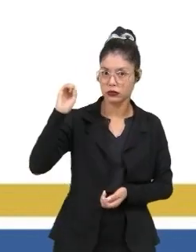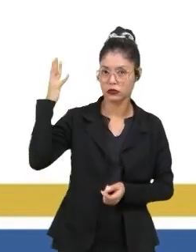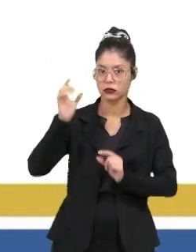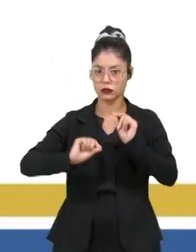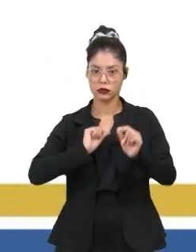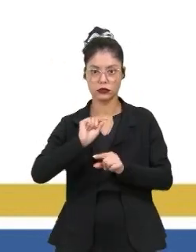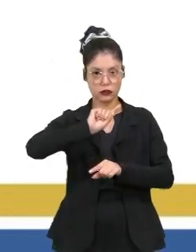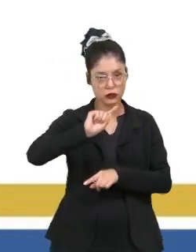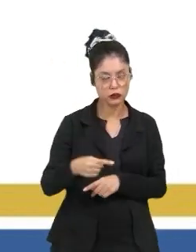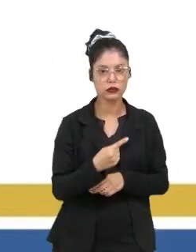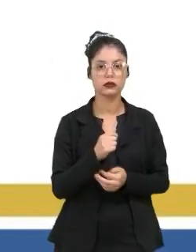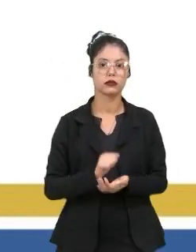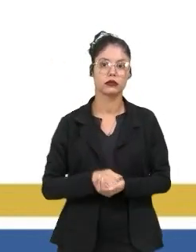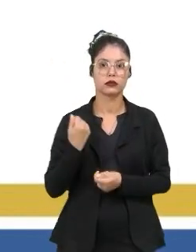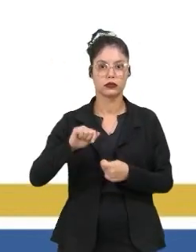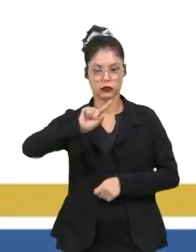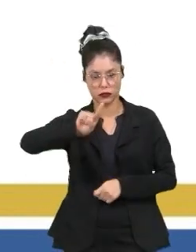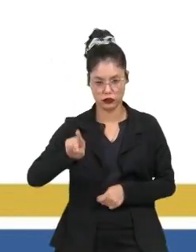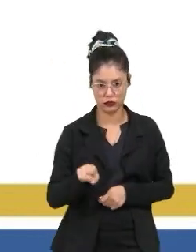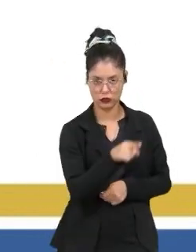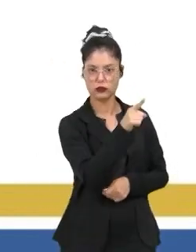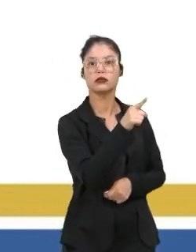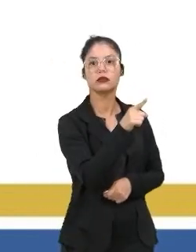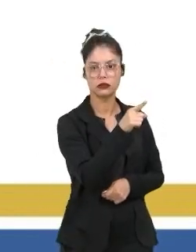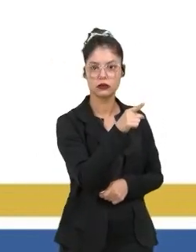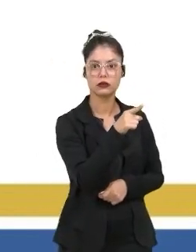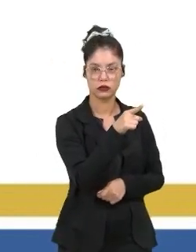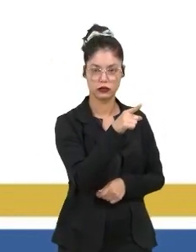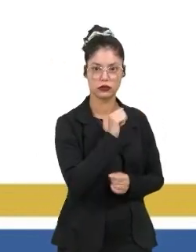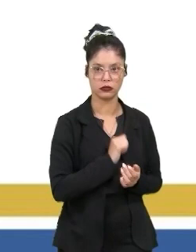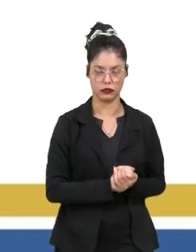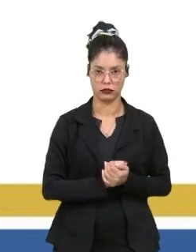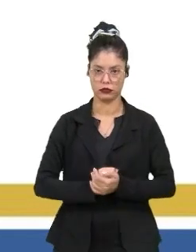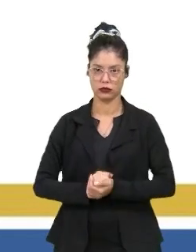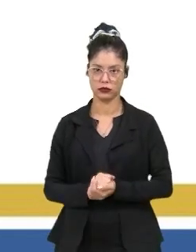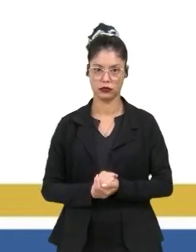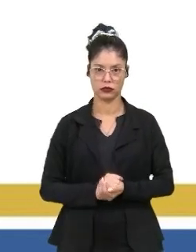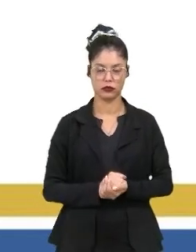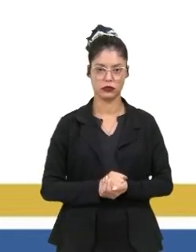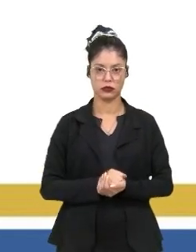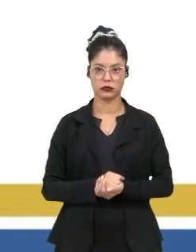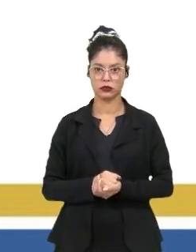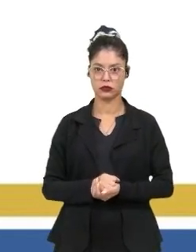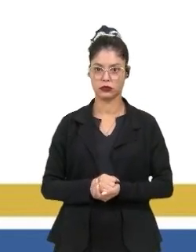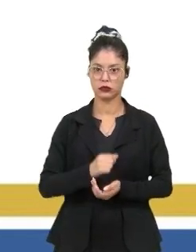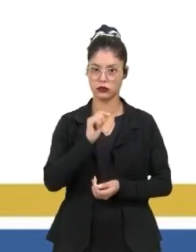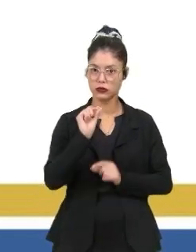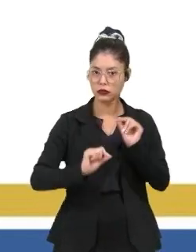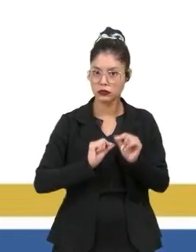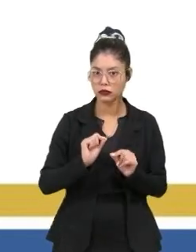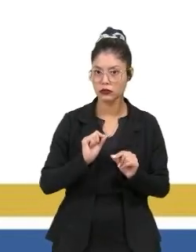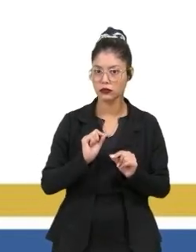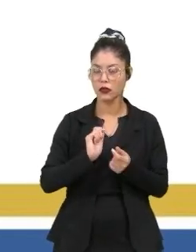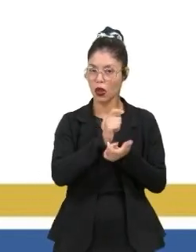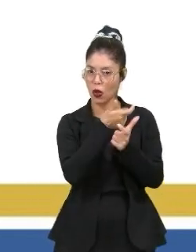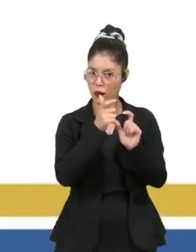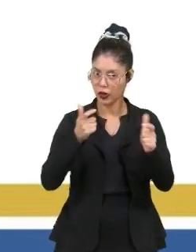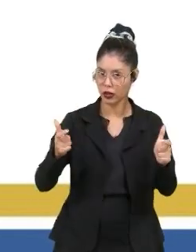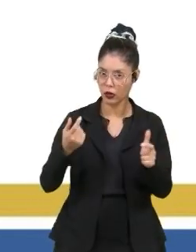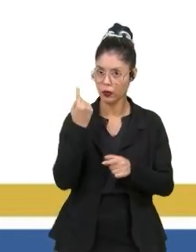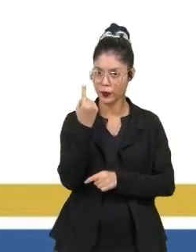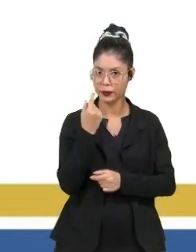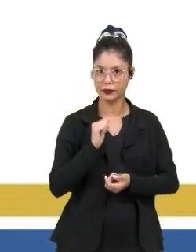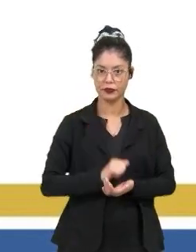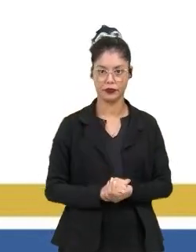a vírgula ela precisa andar uma casa para a direita. Se a vírgula anda uma casa para a direita, o expoente ele vai aumentar uma